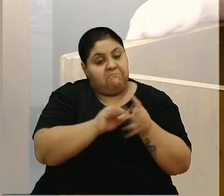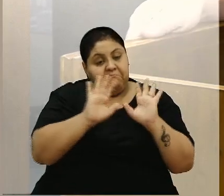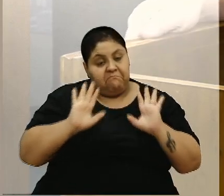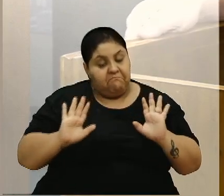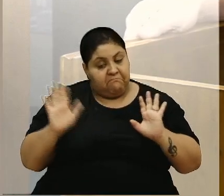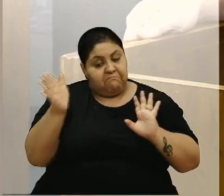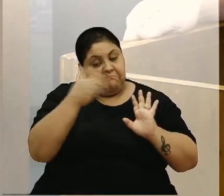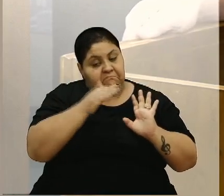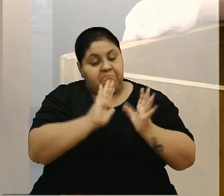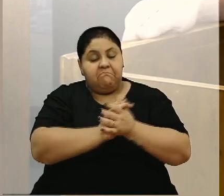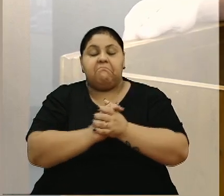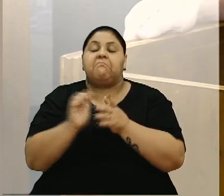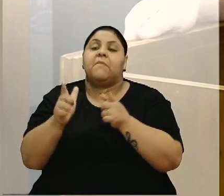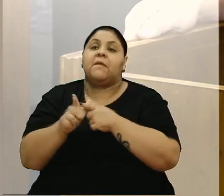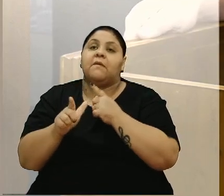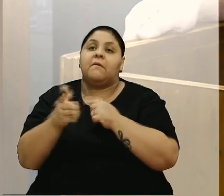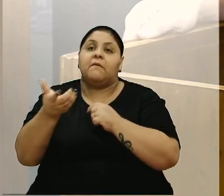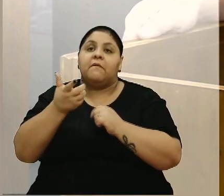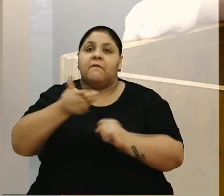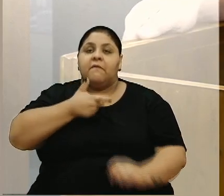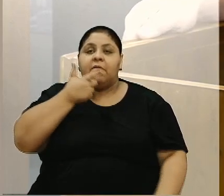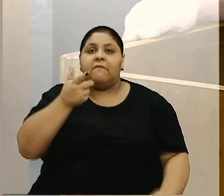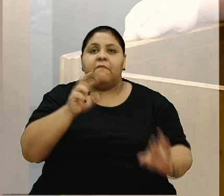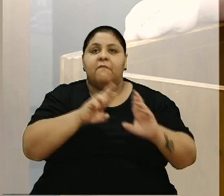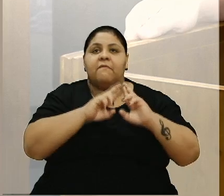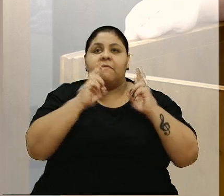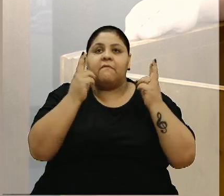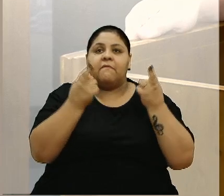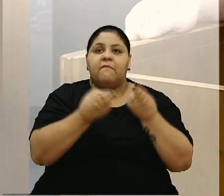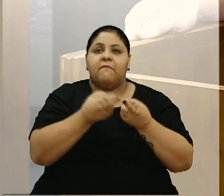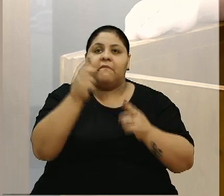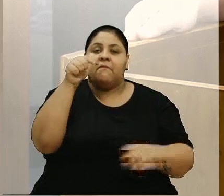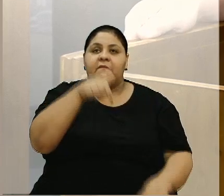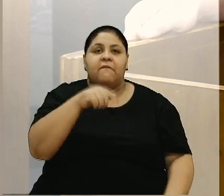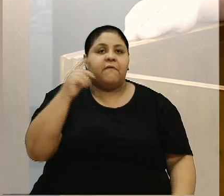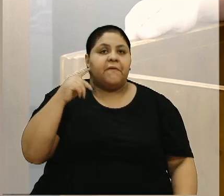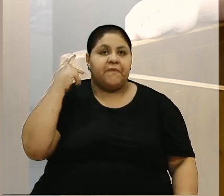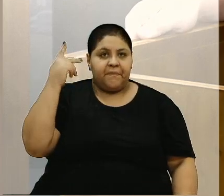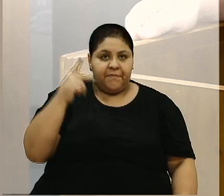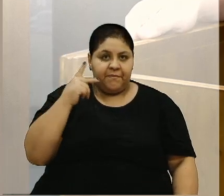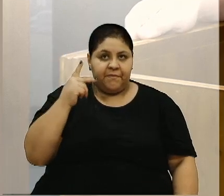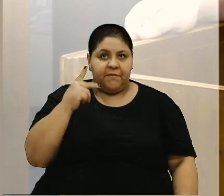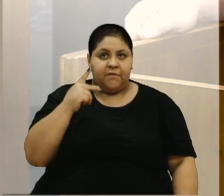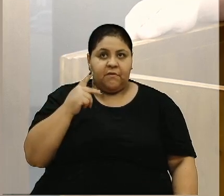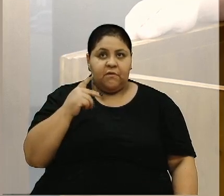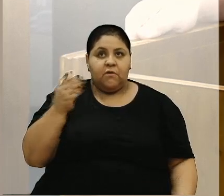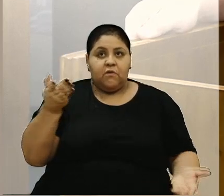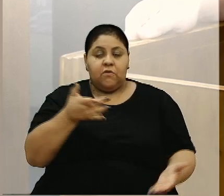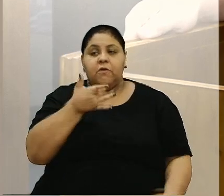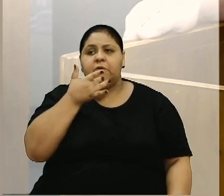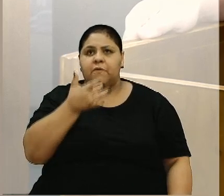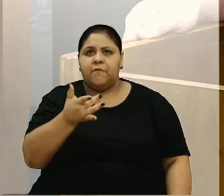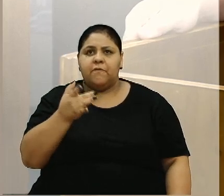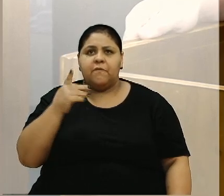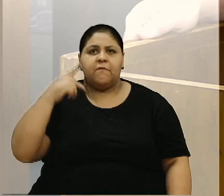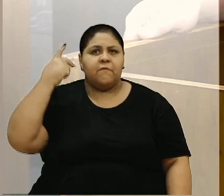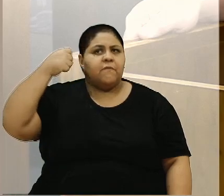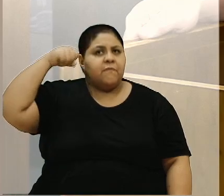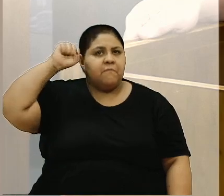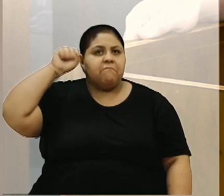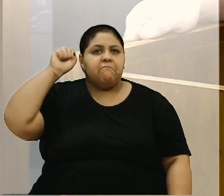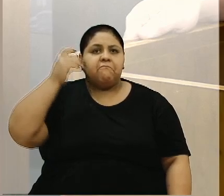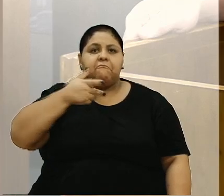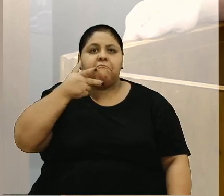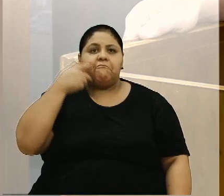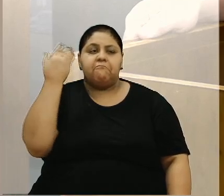lá. Primeiramente, eu quero falar sobre a reunião que foi falada aqui pelos vereadores que vai ter hoje à tarde. E, vereador Xuxa, eu vou falar uma coisa para o